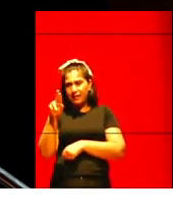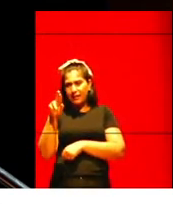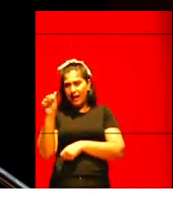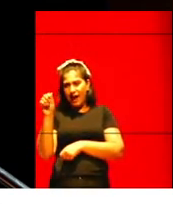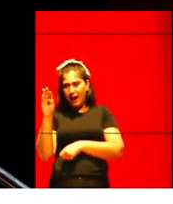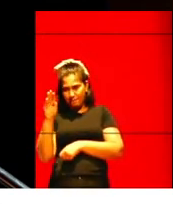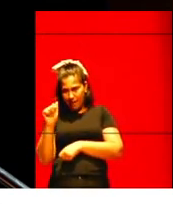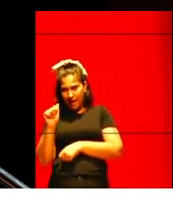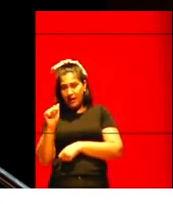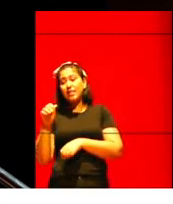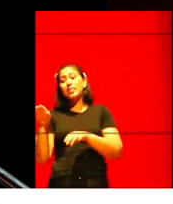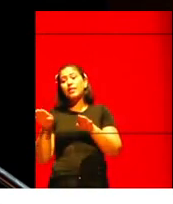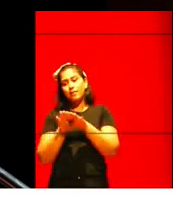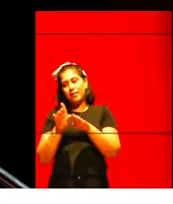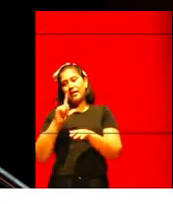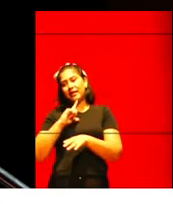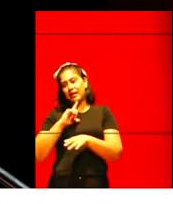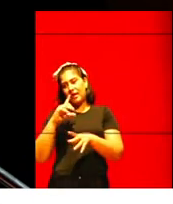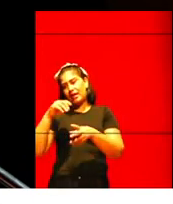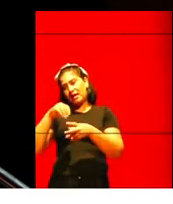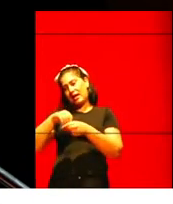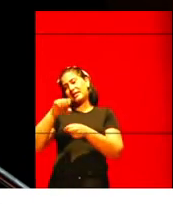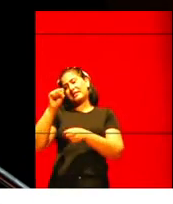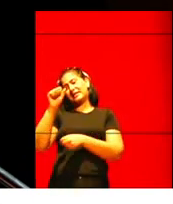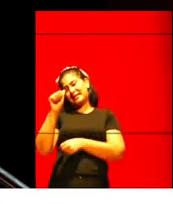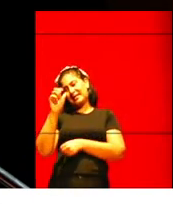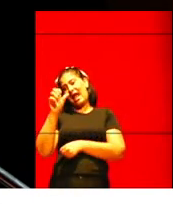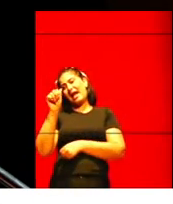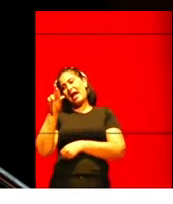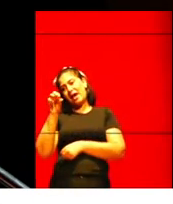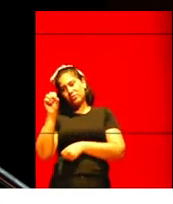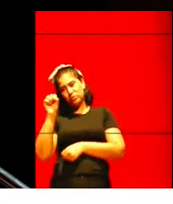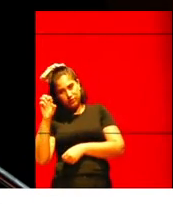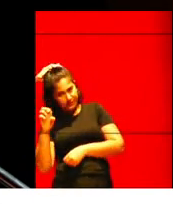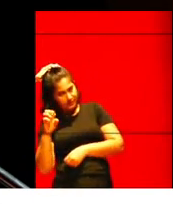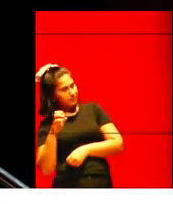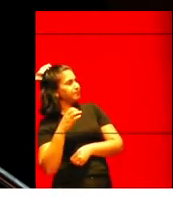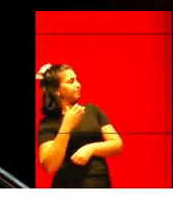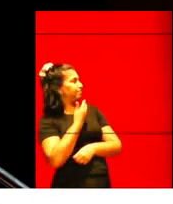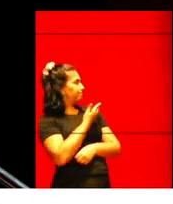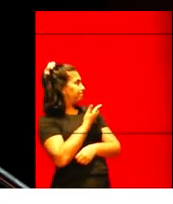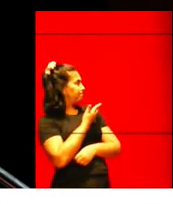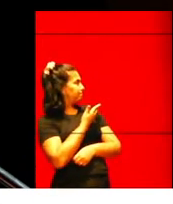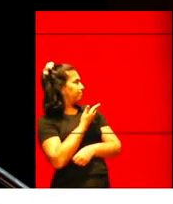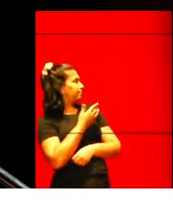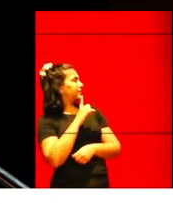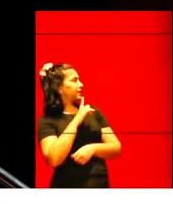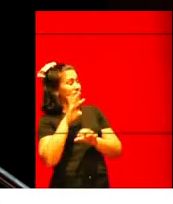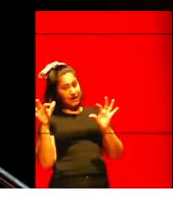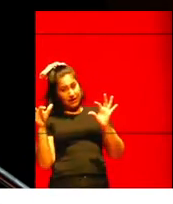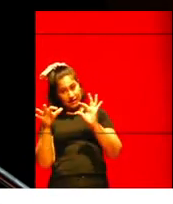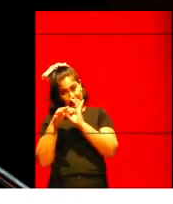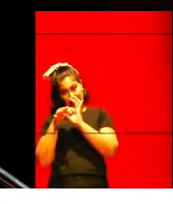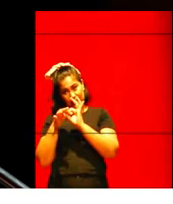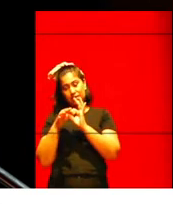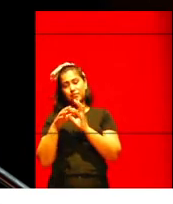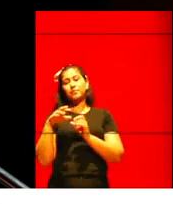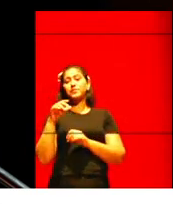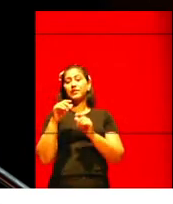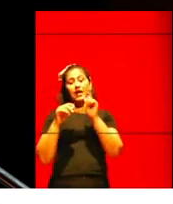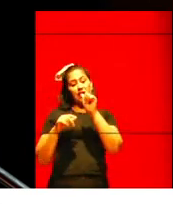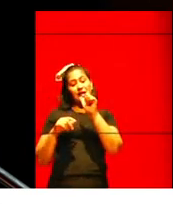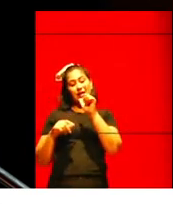é formado por duas moléculas. E essas moléculas quem são? Glicose e frutose.